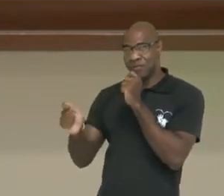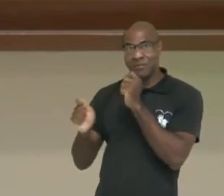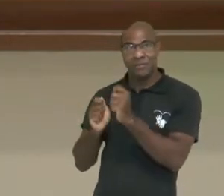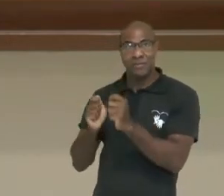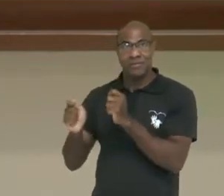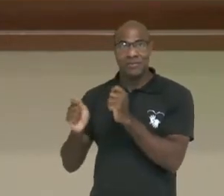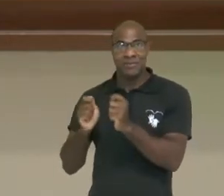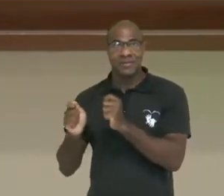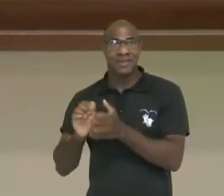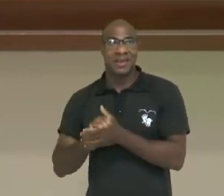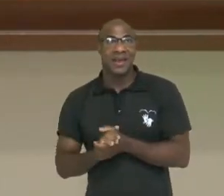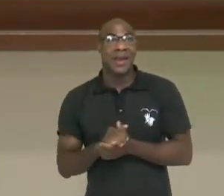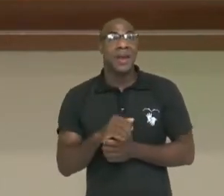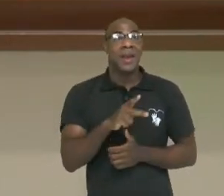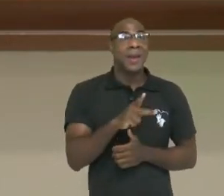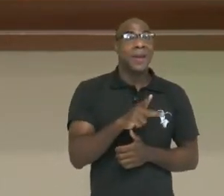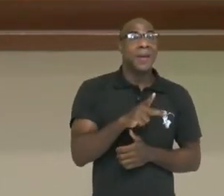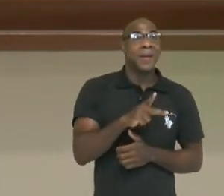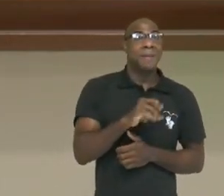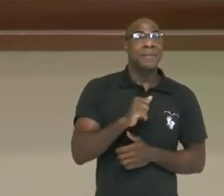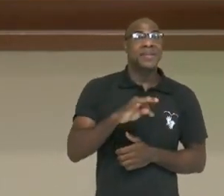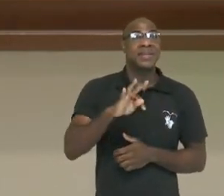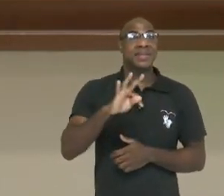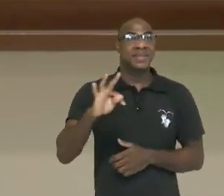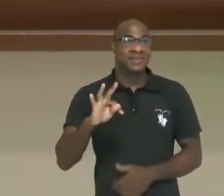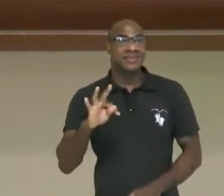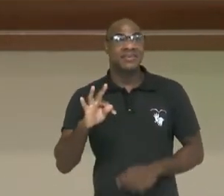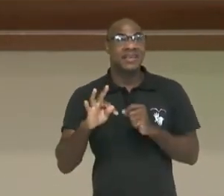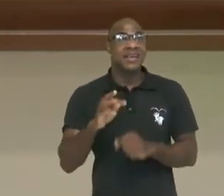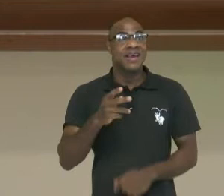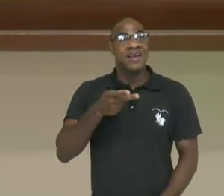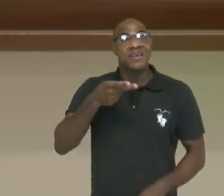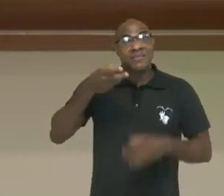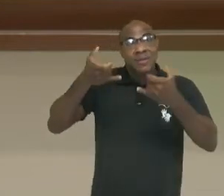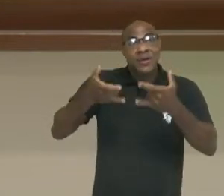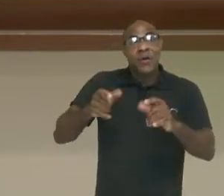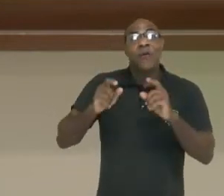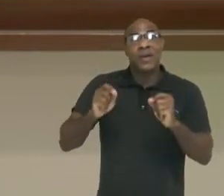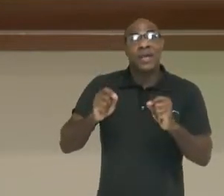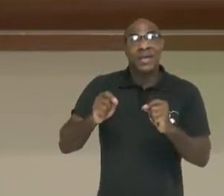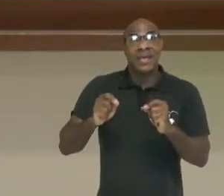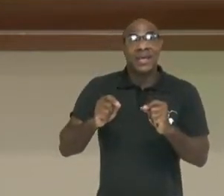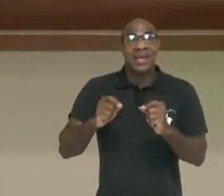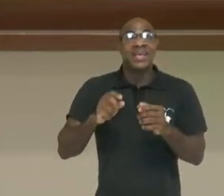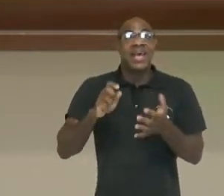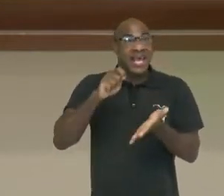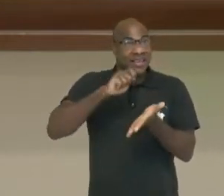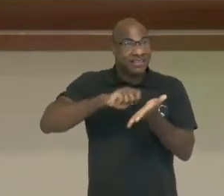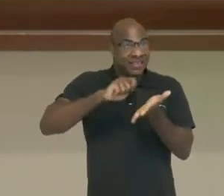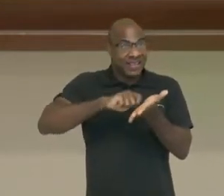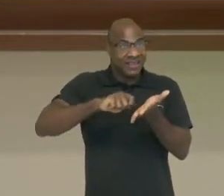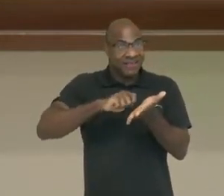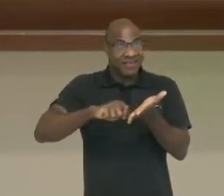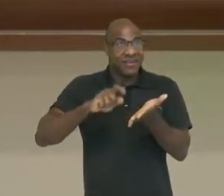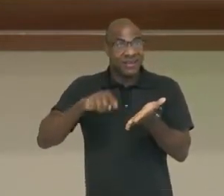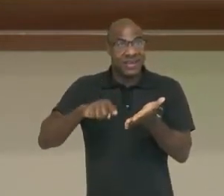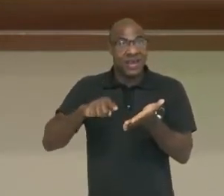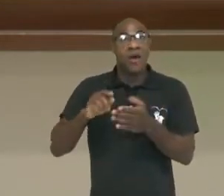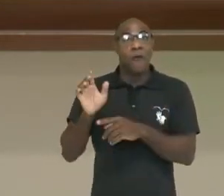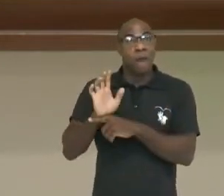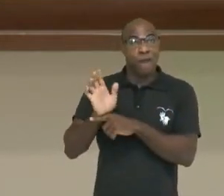outra organização referencial, é a repetição da própria palavra, o próprio elemento. Mas veja que ele não reiterou, não repetiu de